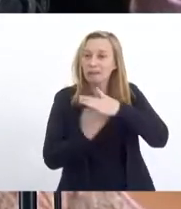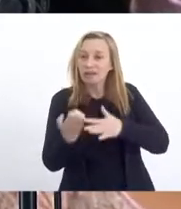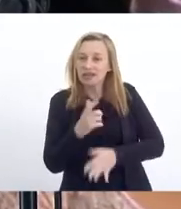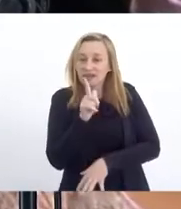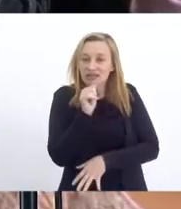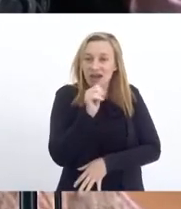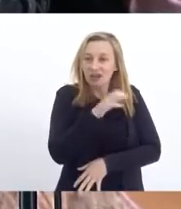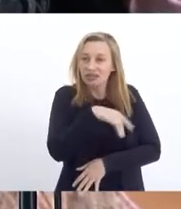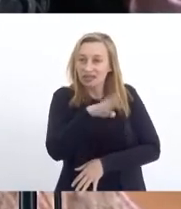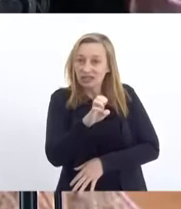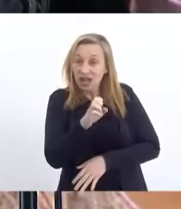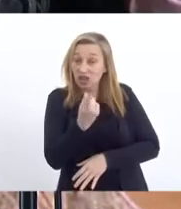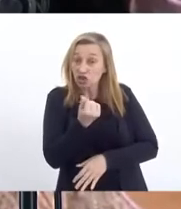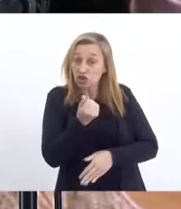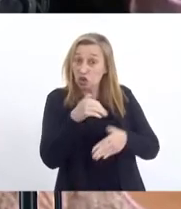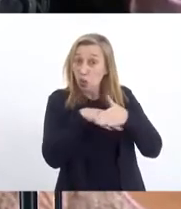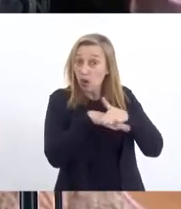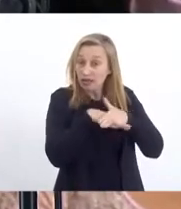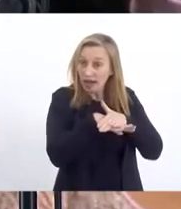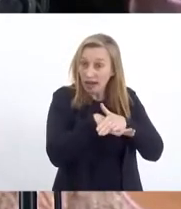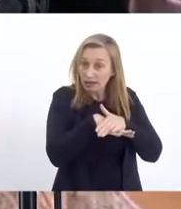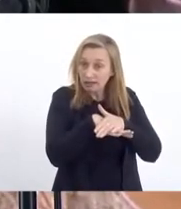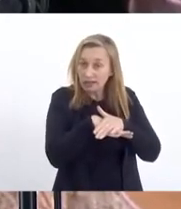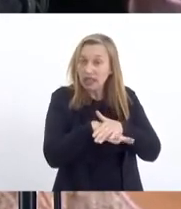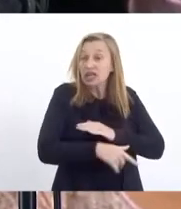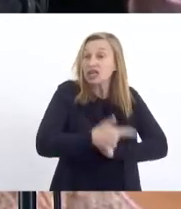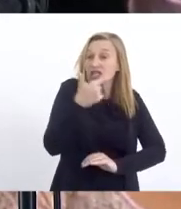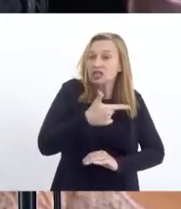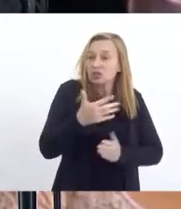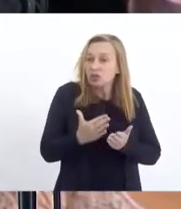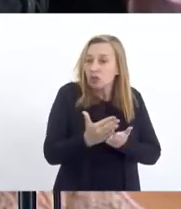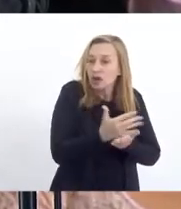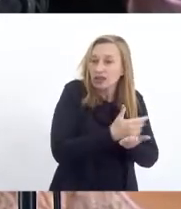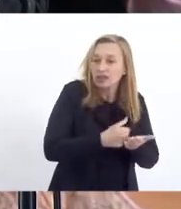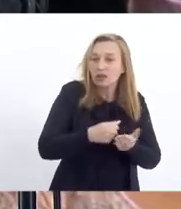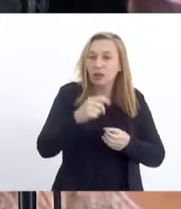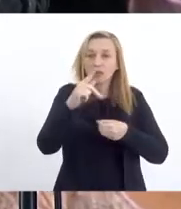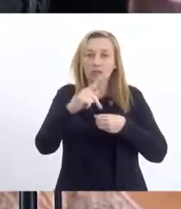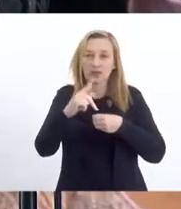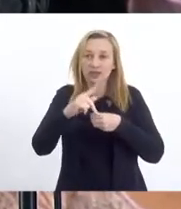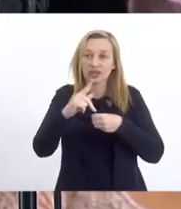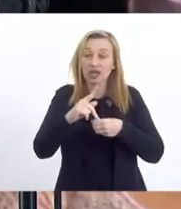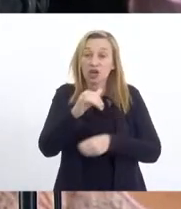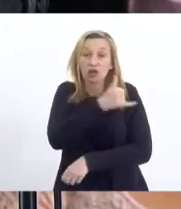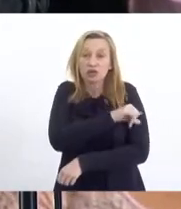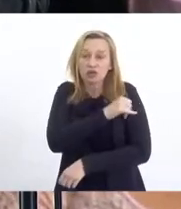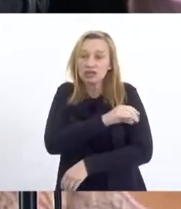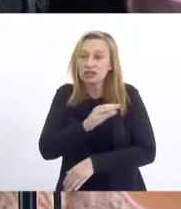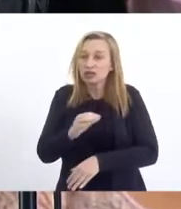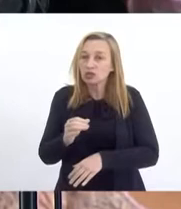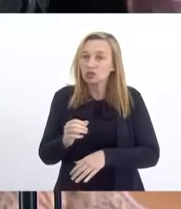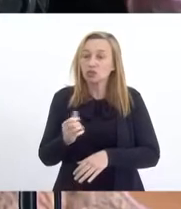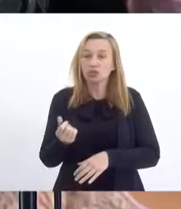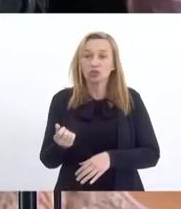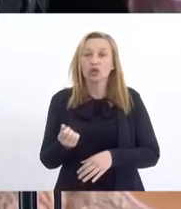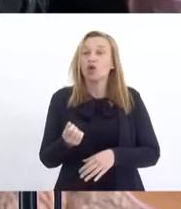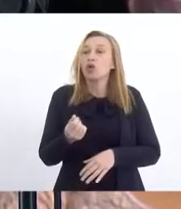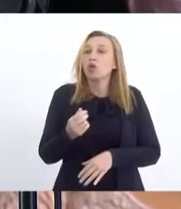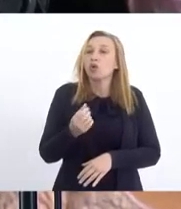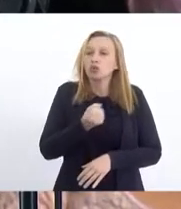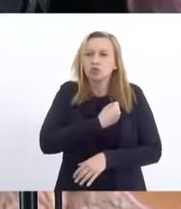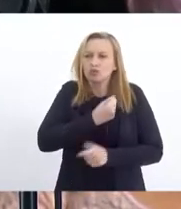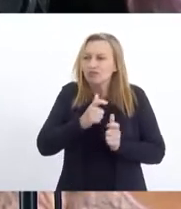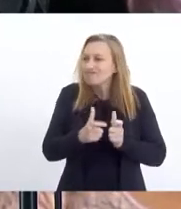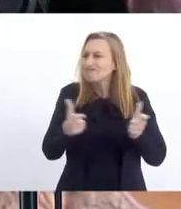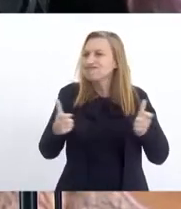que está com dinheiro em caixa para investir, e segundo, pela arrecadação do pré-sal. O Rio, esse ano, bateu recorde. Nunca teve uma